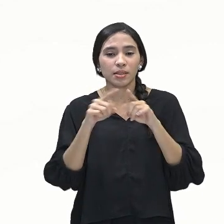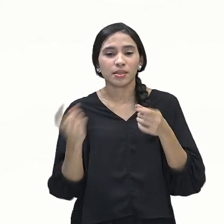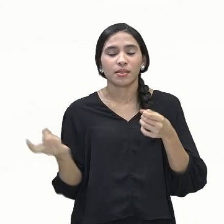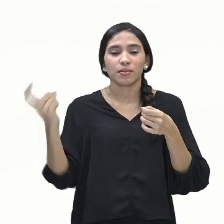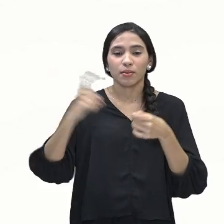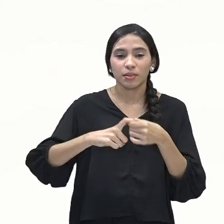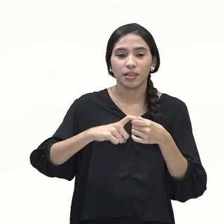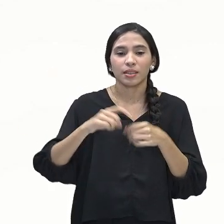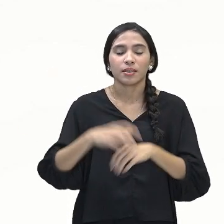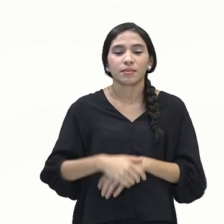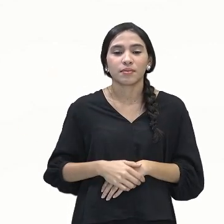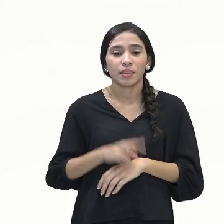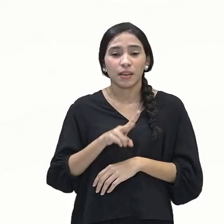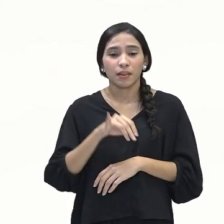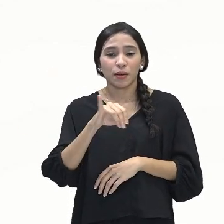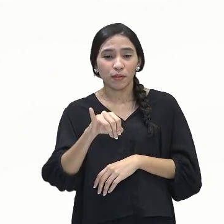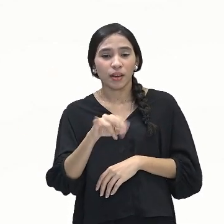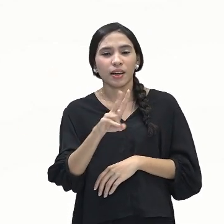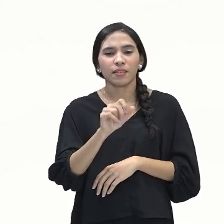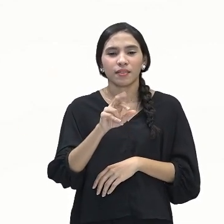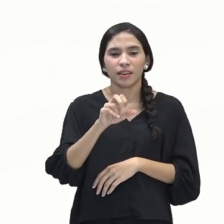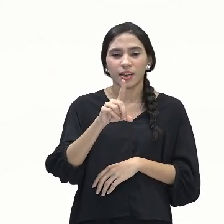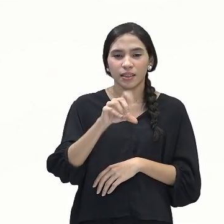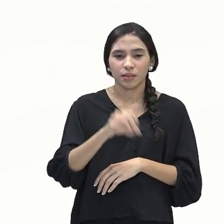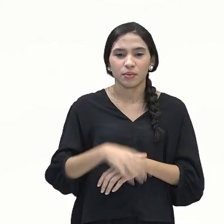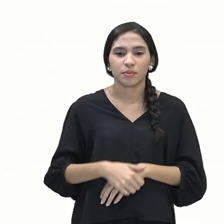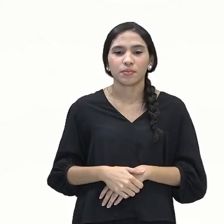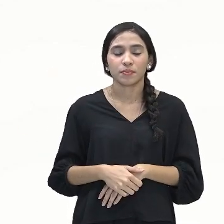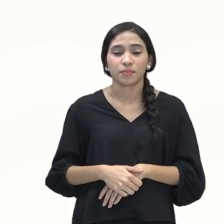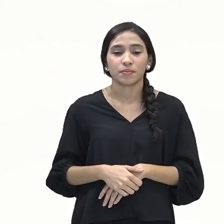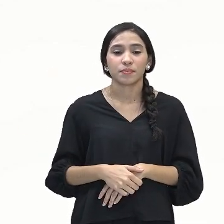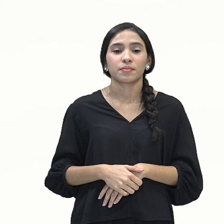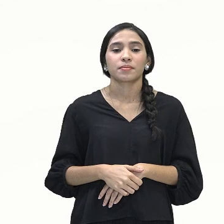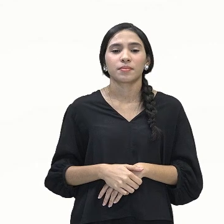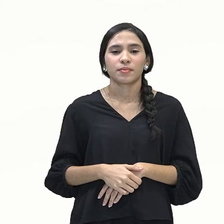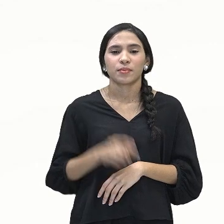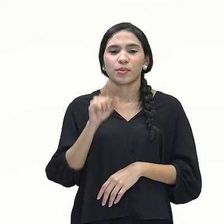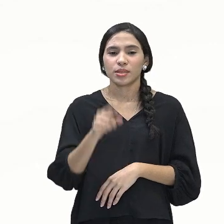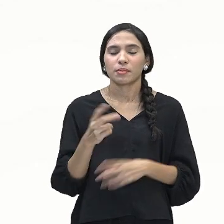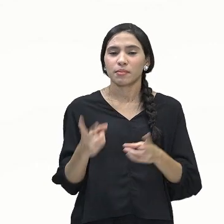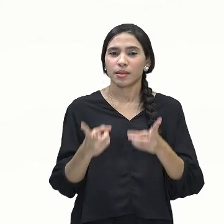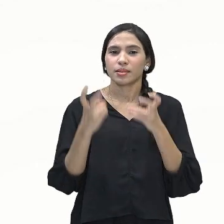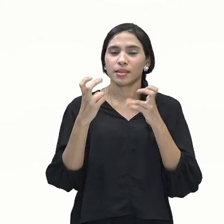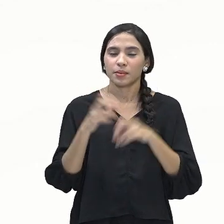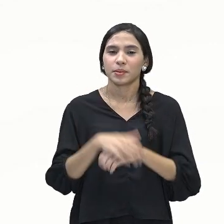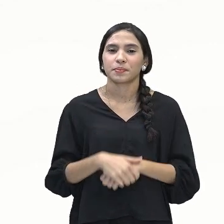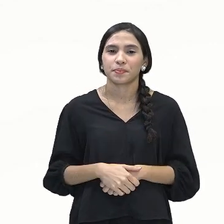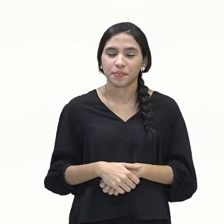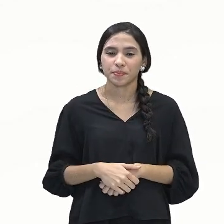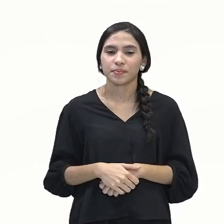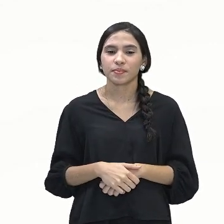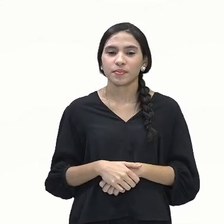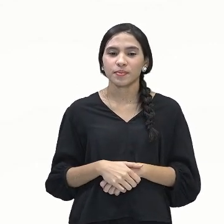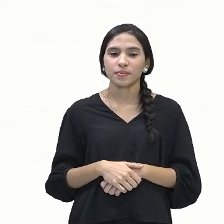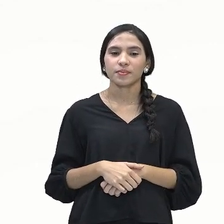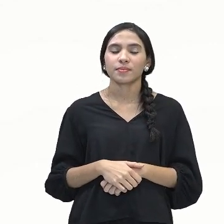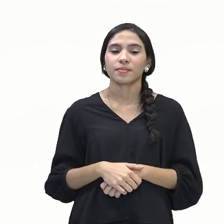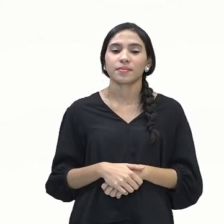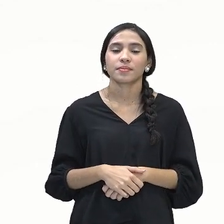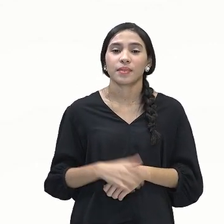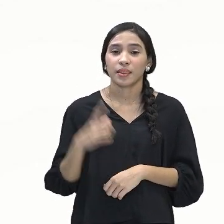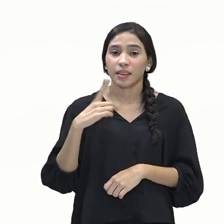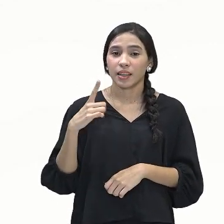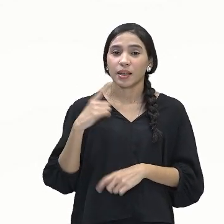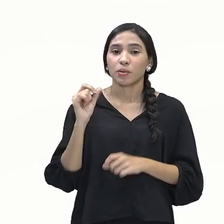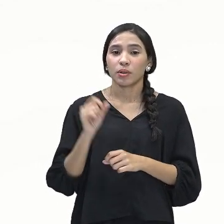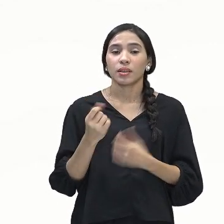não volta, vai varando. Olha só, vocês percebem aqui, acabei de falar para vocês que ele carrega bastante na